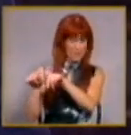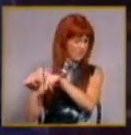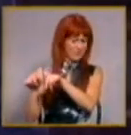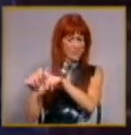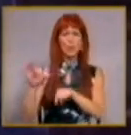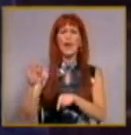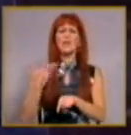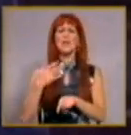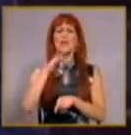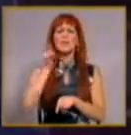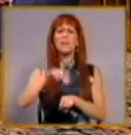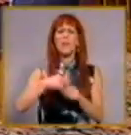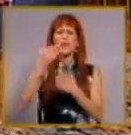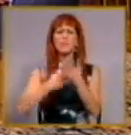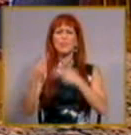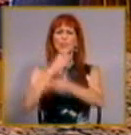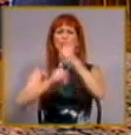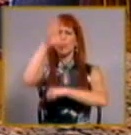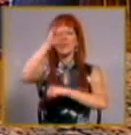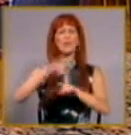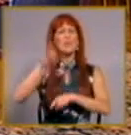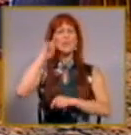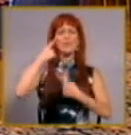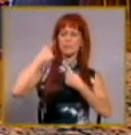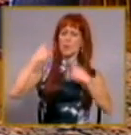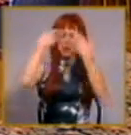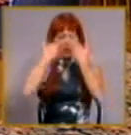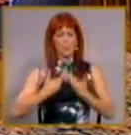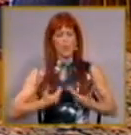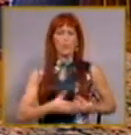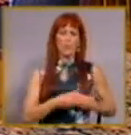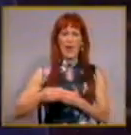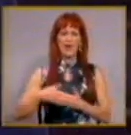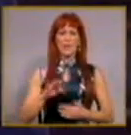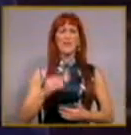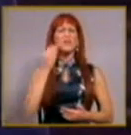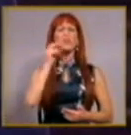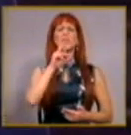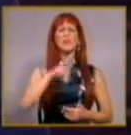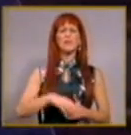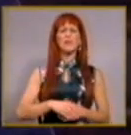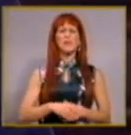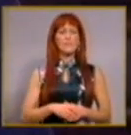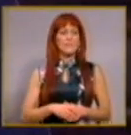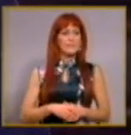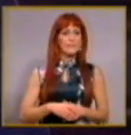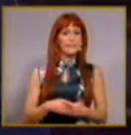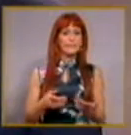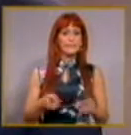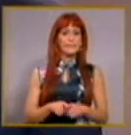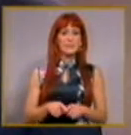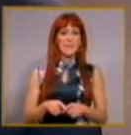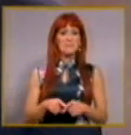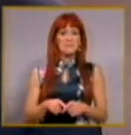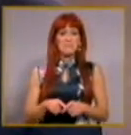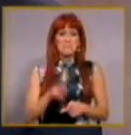PSD diz também que esta é uma moção de censura, sobretudo de afirmação pessoal do líder do PS. Como é que reage? Bom, não temos